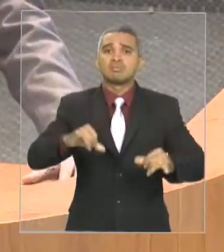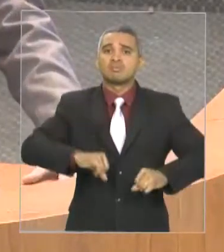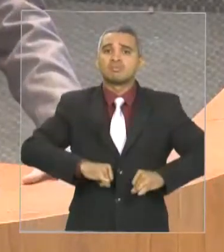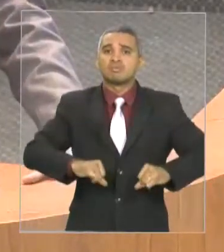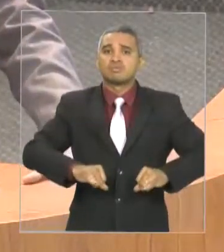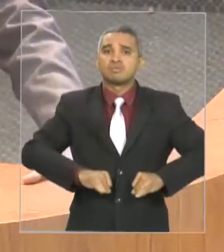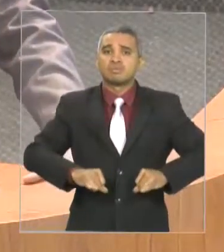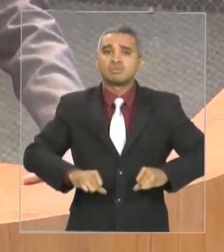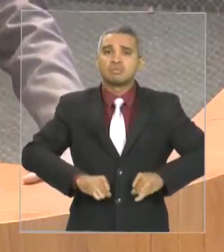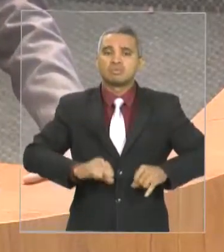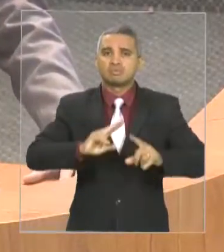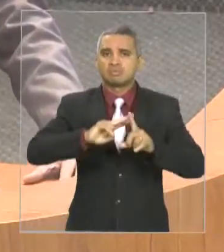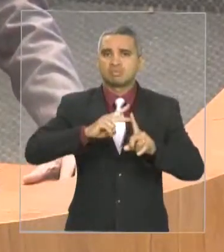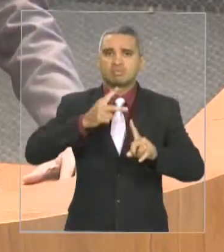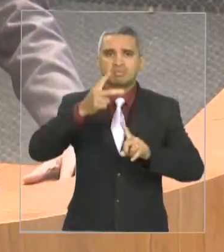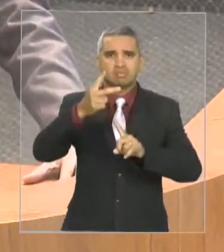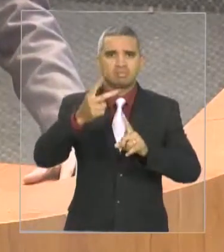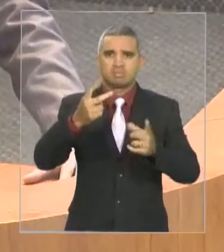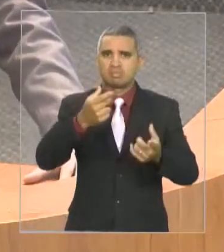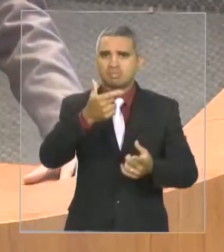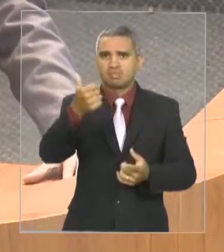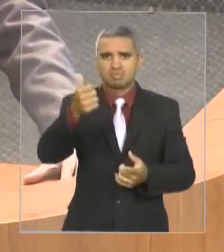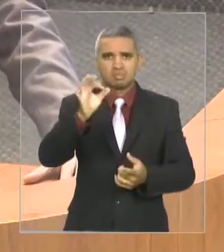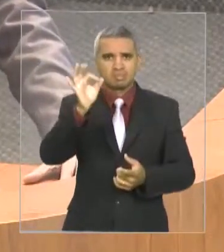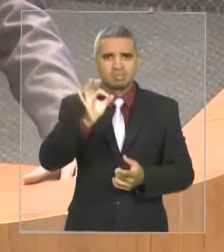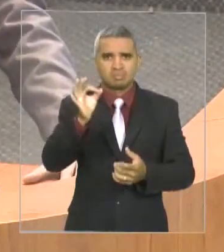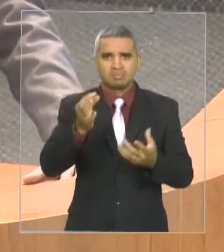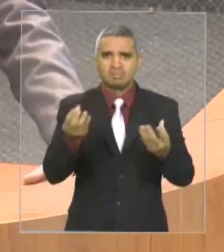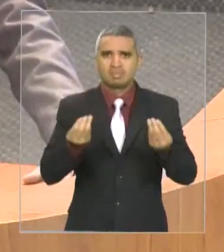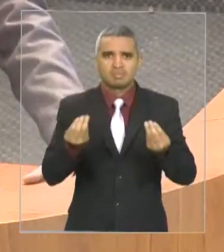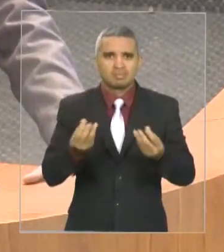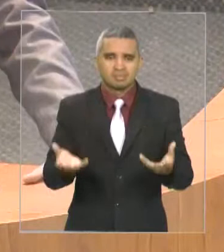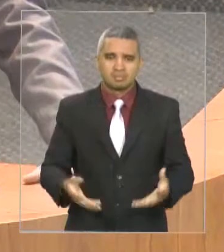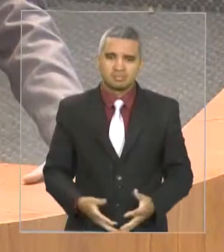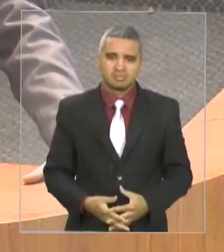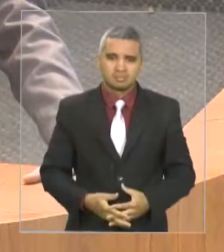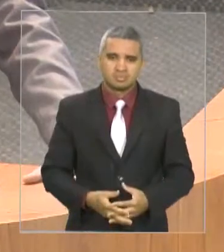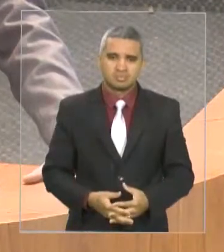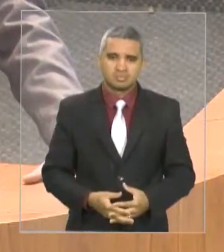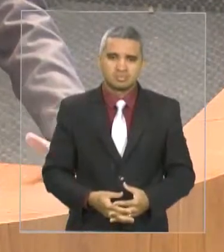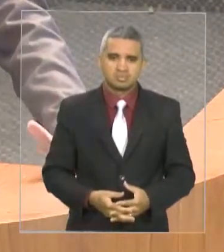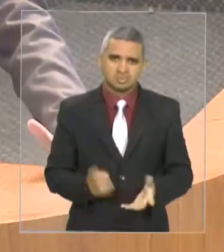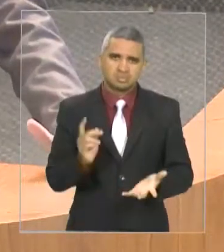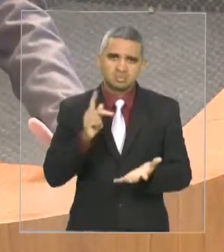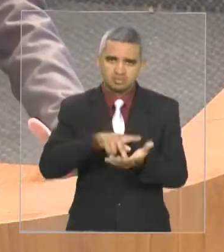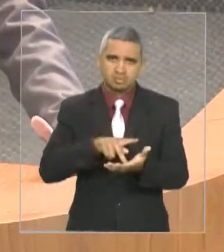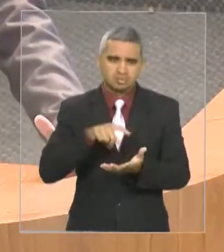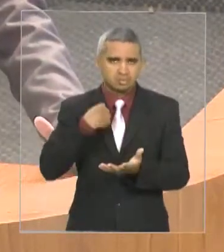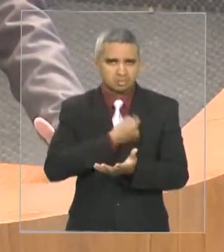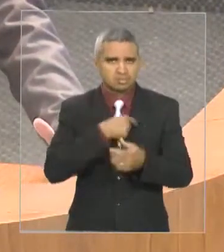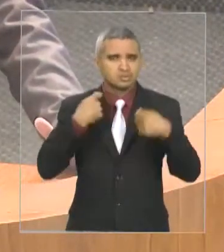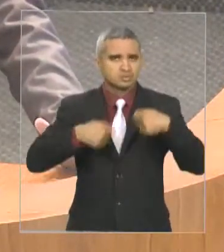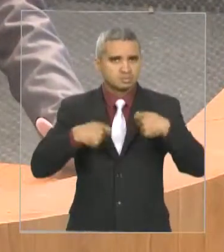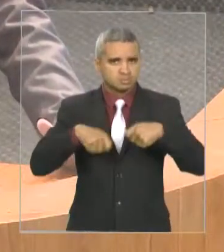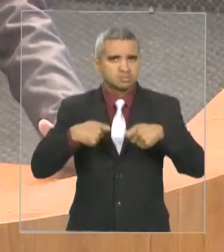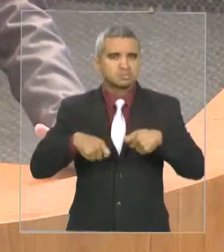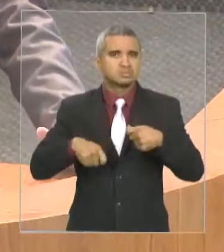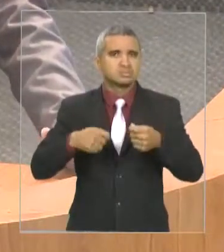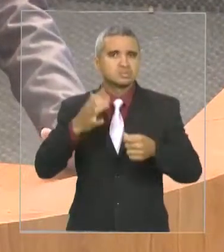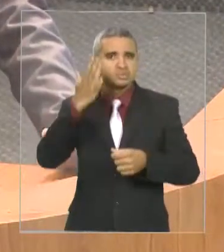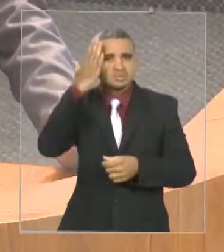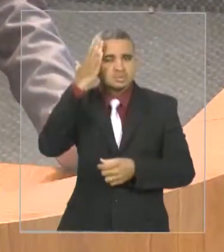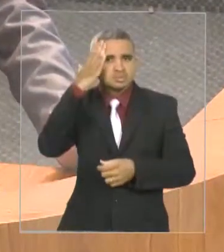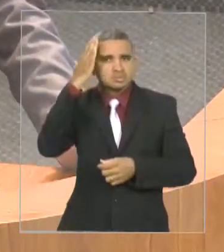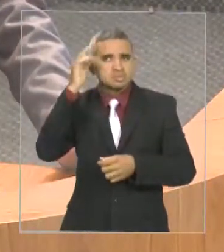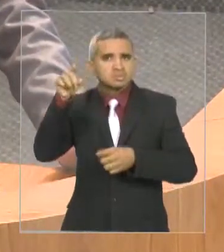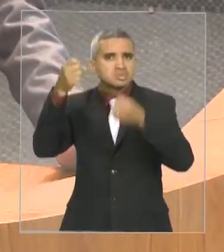tão severo quanto esse na casa dos 20%. É realmente algo que precisa, pelo menos, ser explicado,